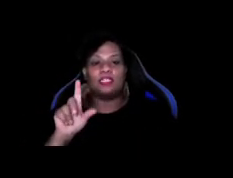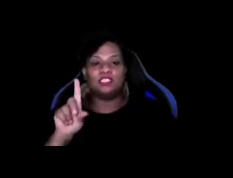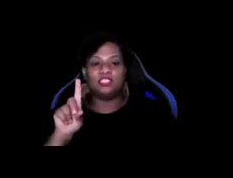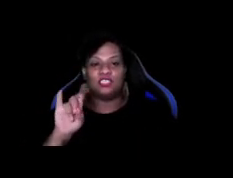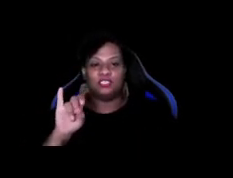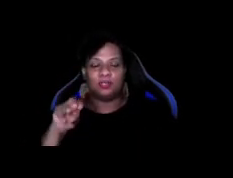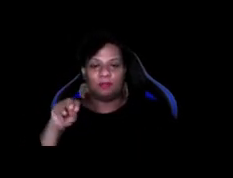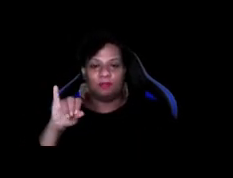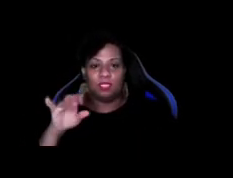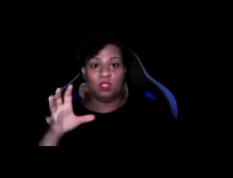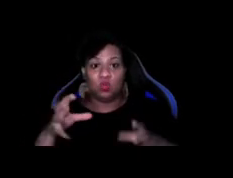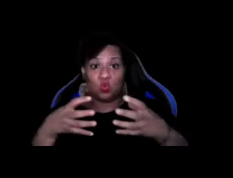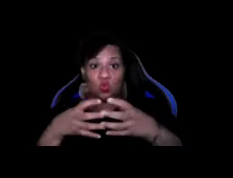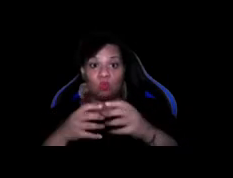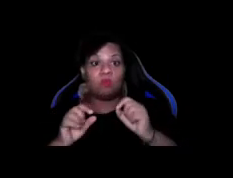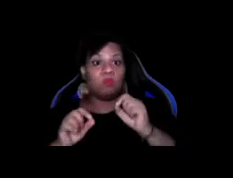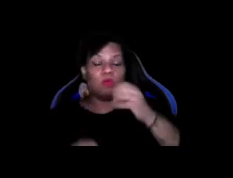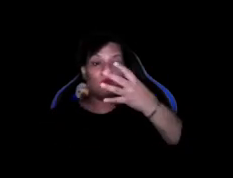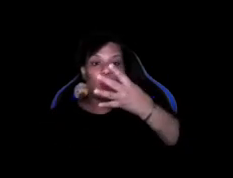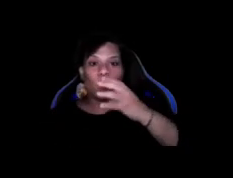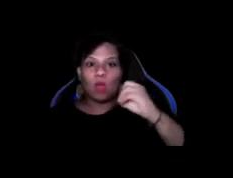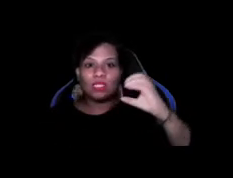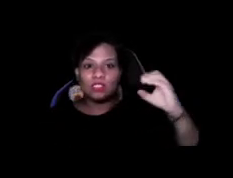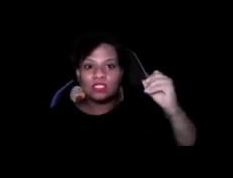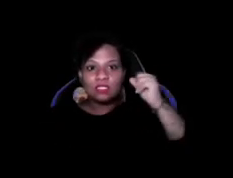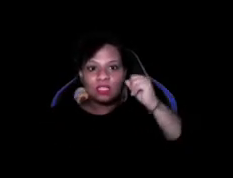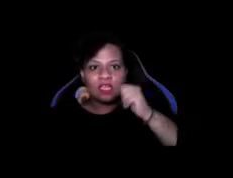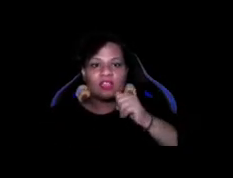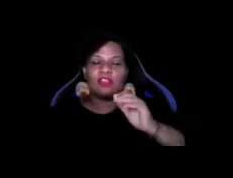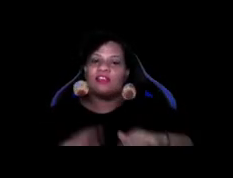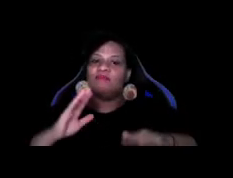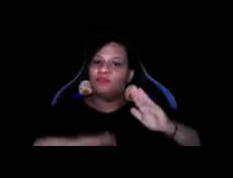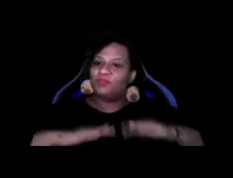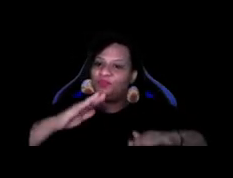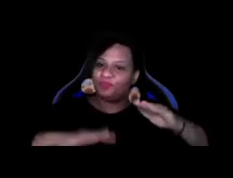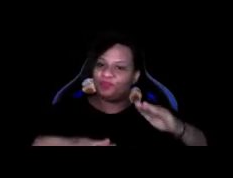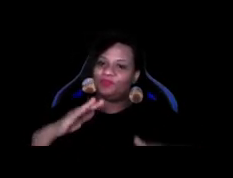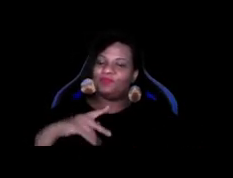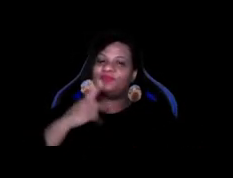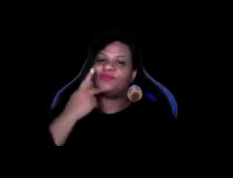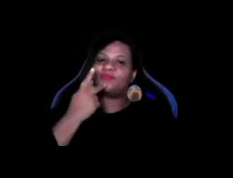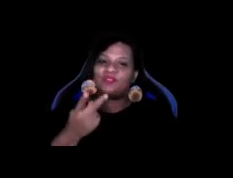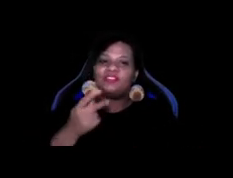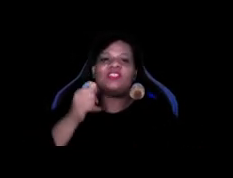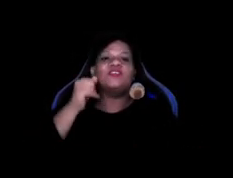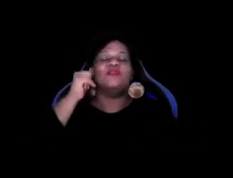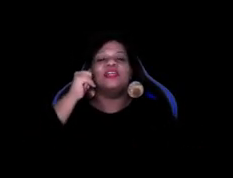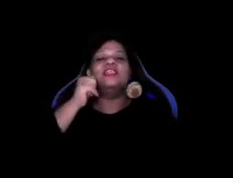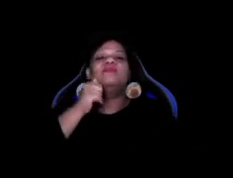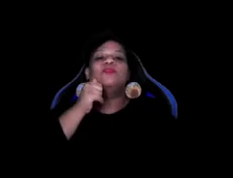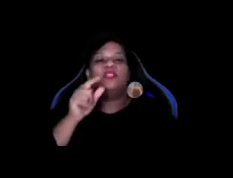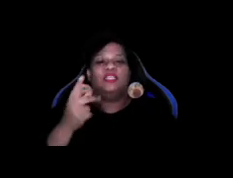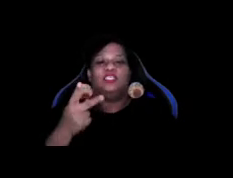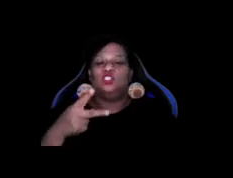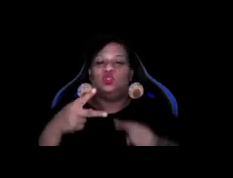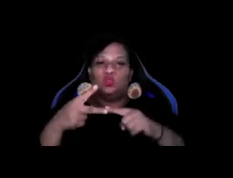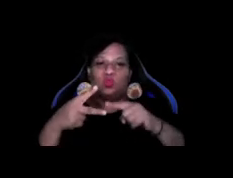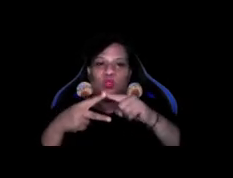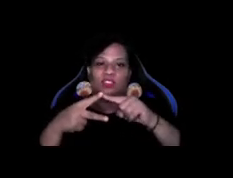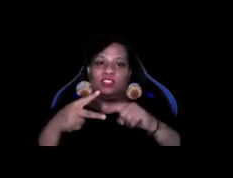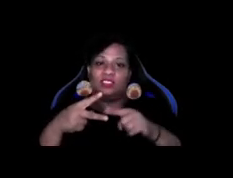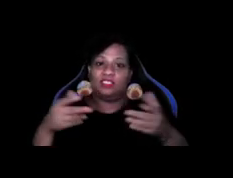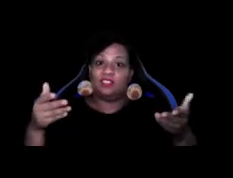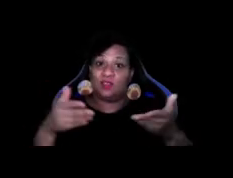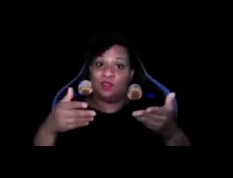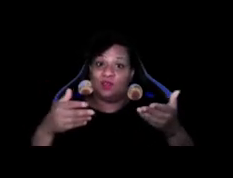composto por 400 mulheres que tocam tambor, né? Essas mulheres, como eu falei, Girley Miranda e também a Beth Bell estarão aqui, né?